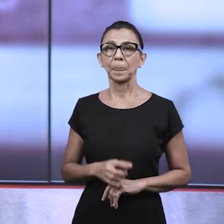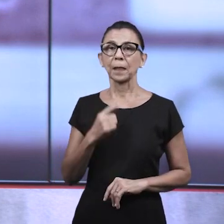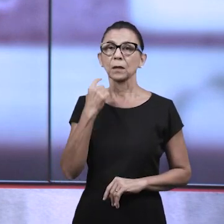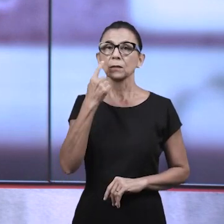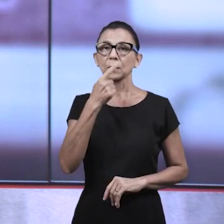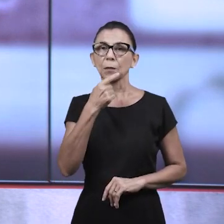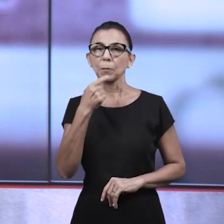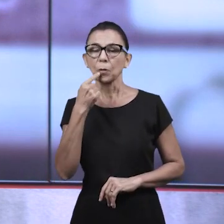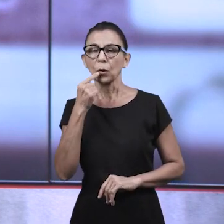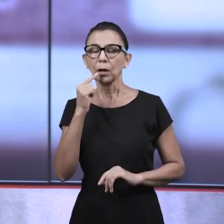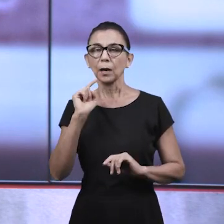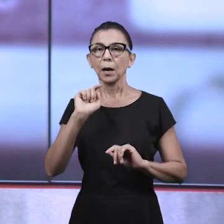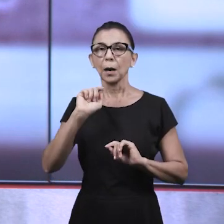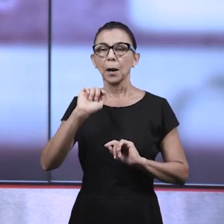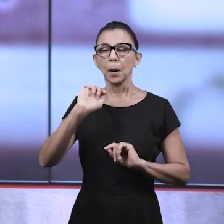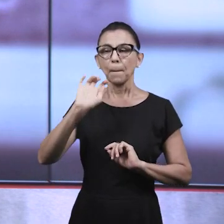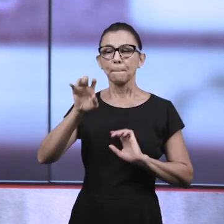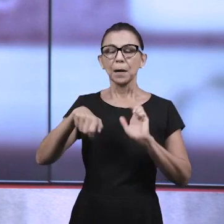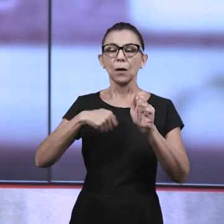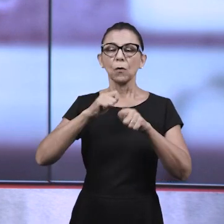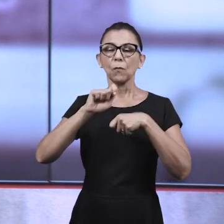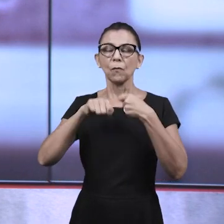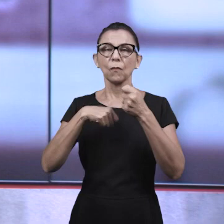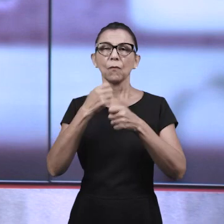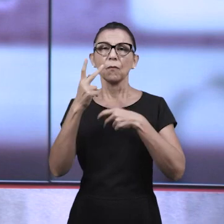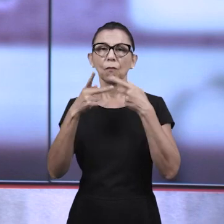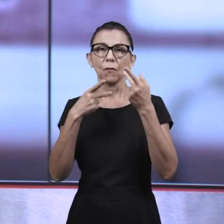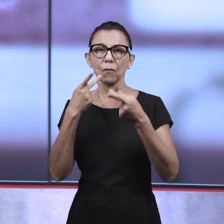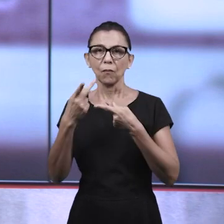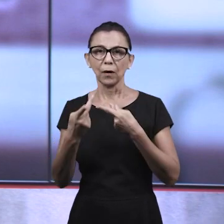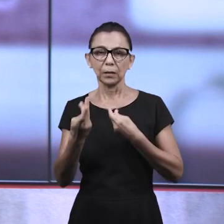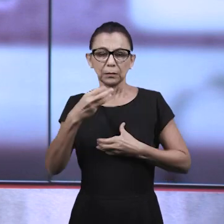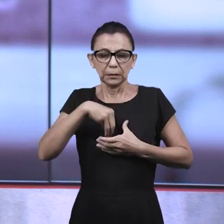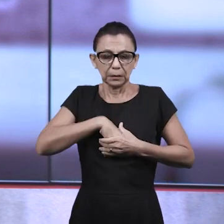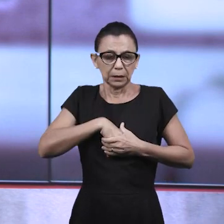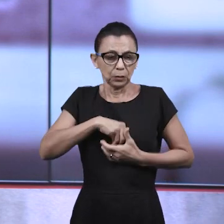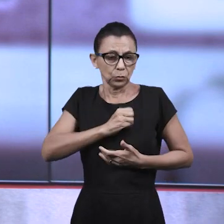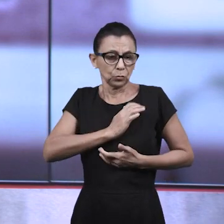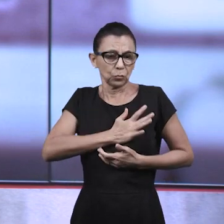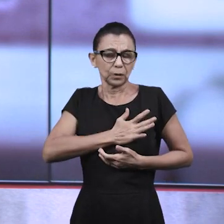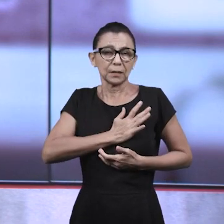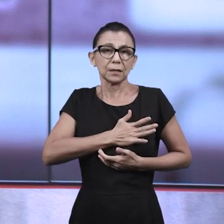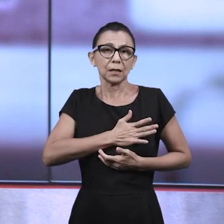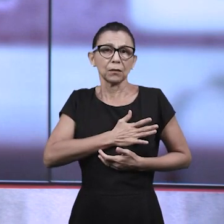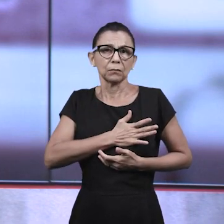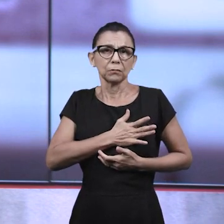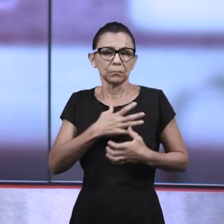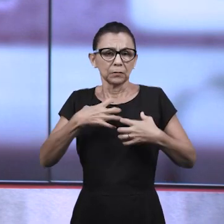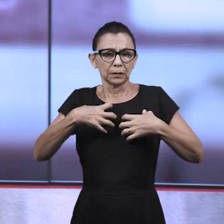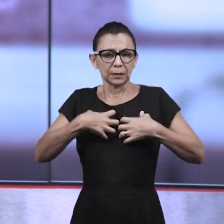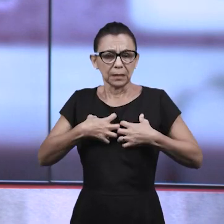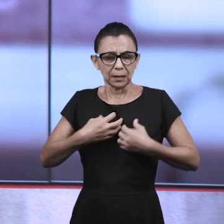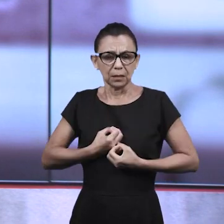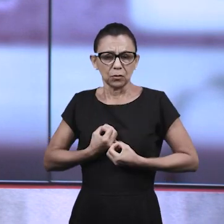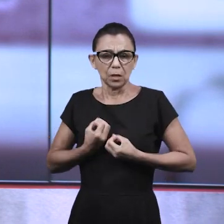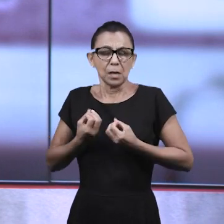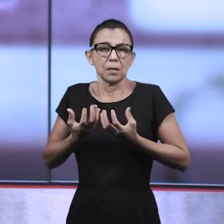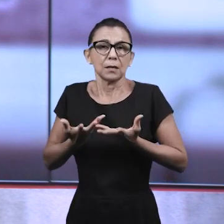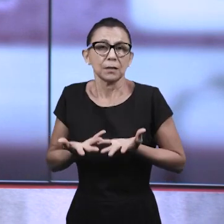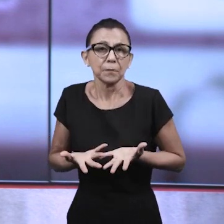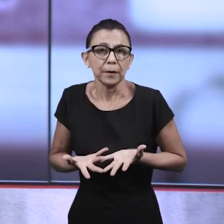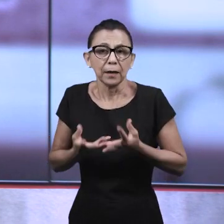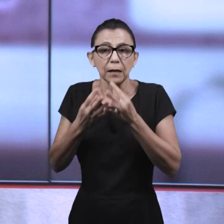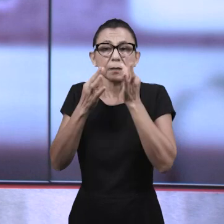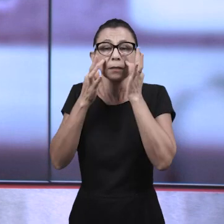a nossa boca fala o que há em abundância no nosso coração. E o que há no nosso coração que